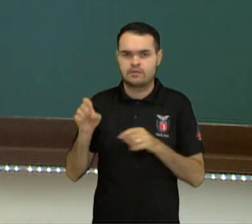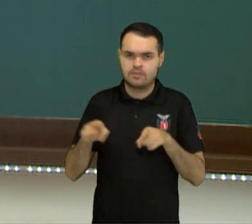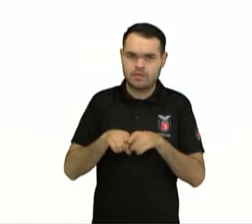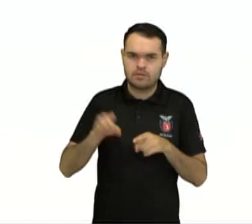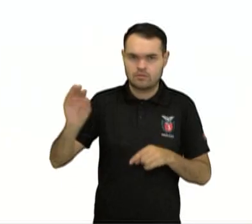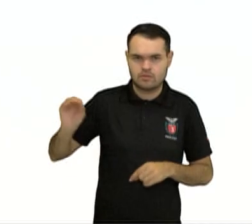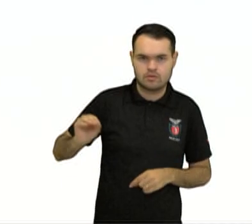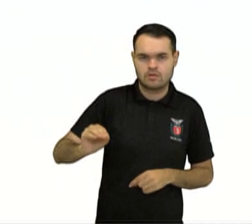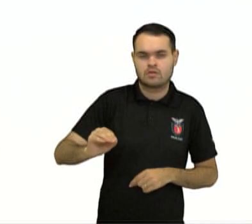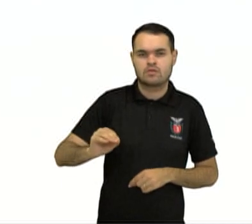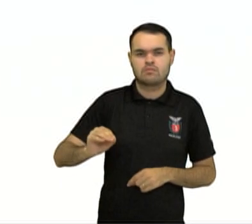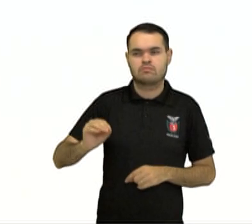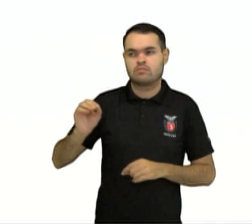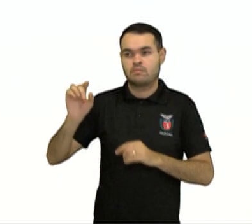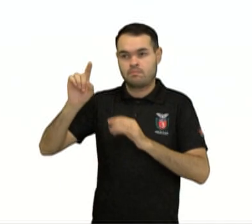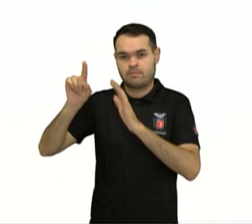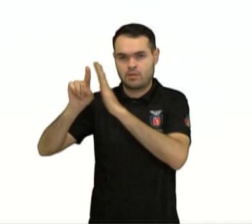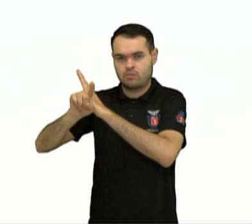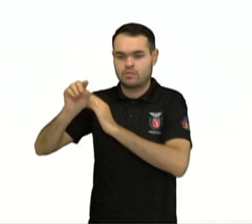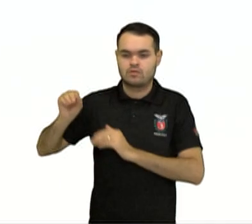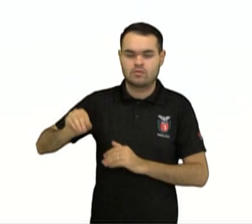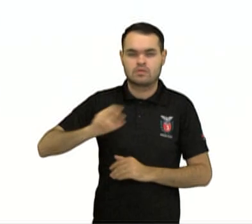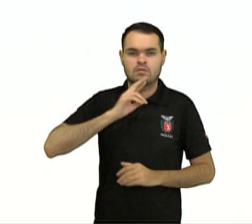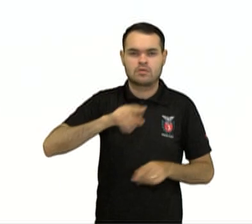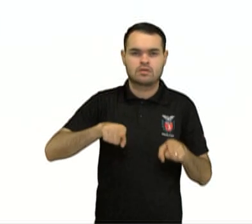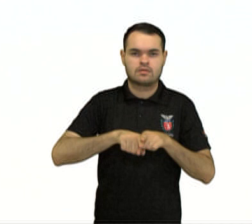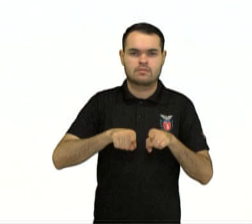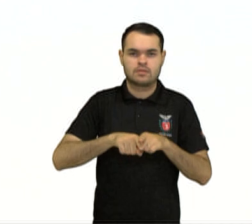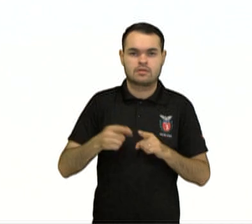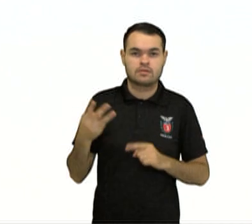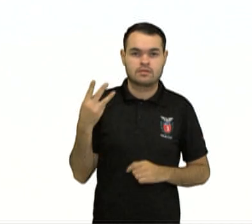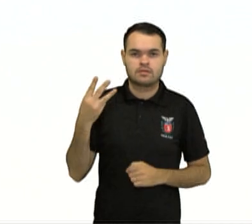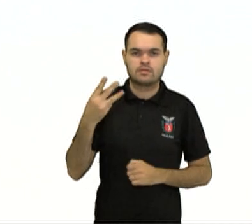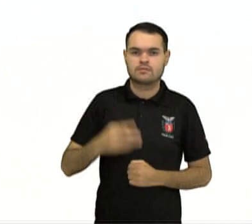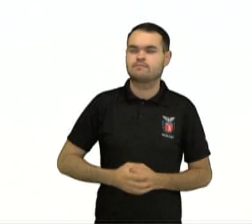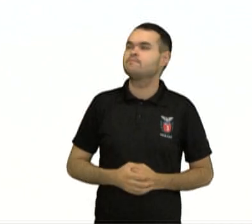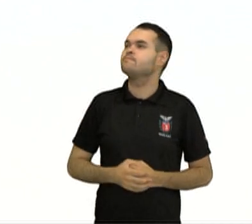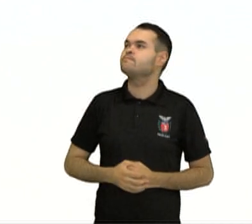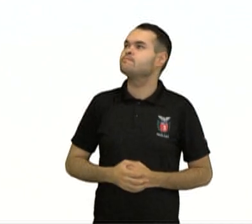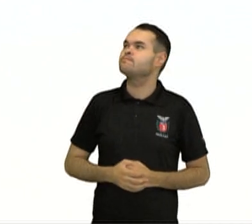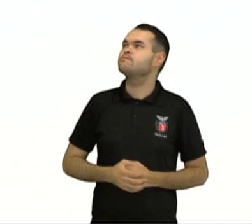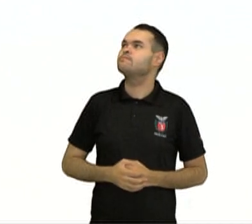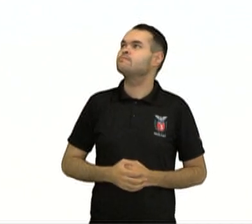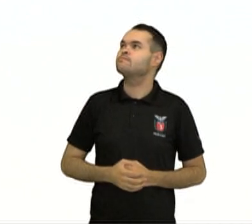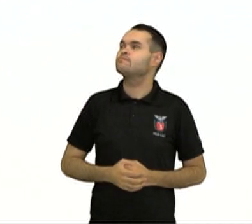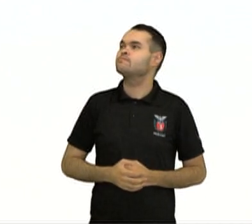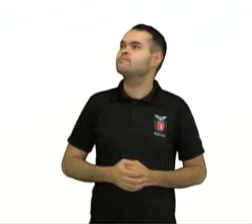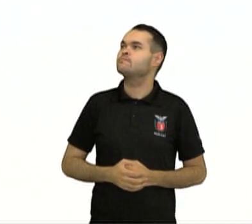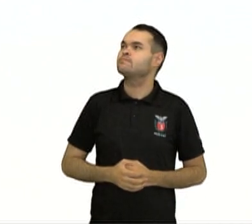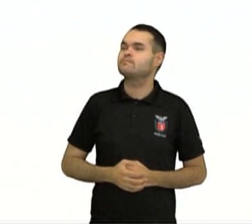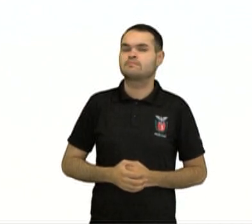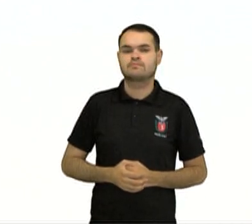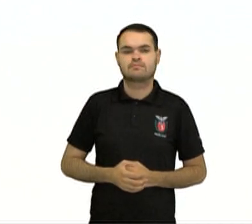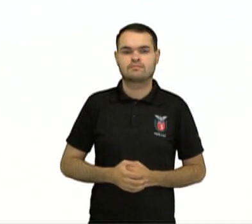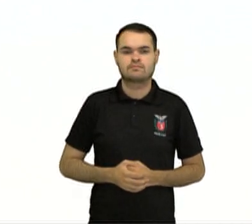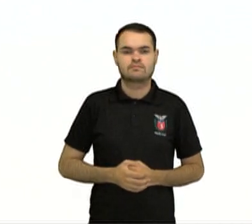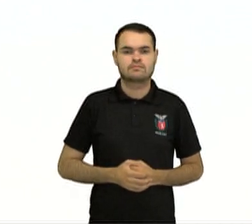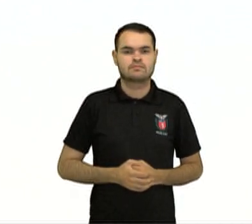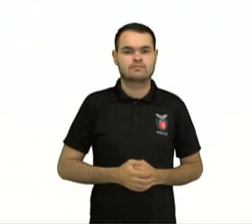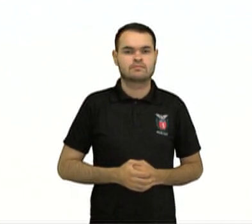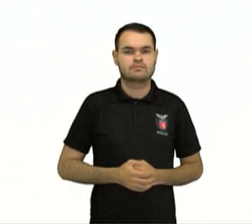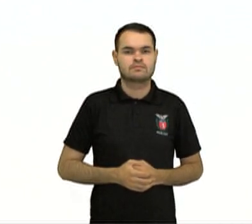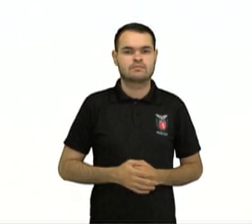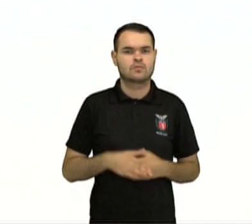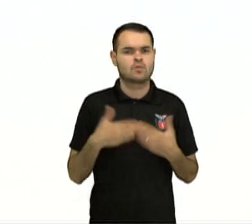também. 3. What touristic spots from Foz do Iguaçu have you heard of?